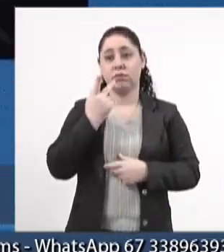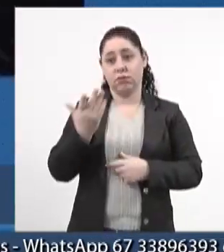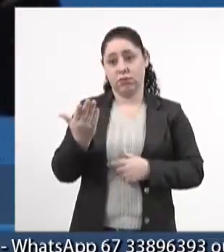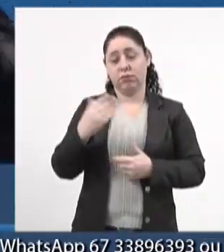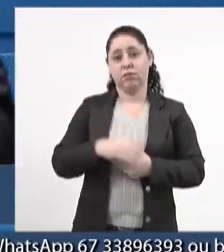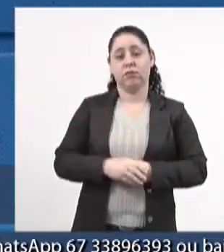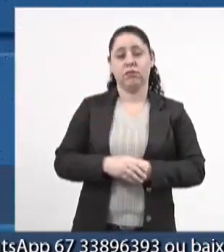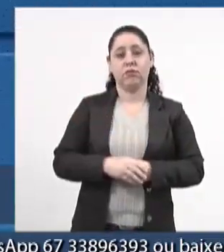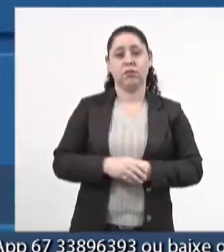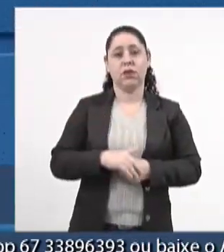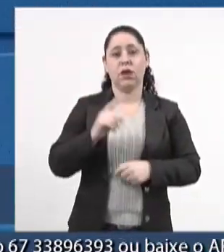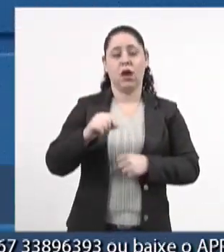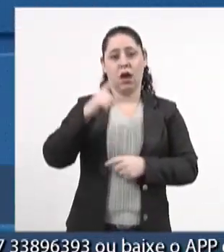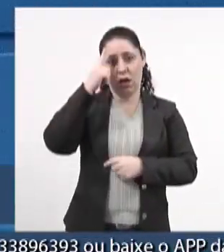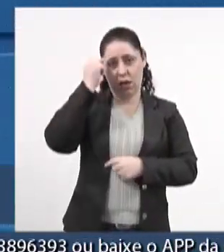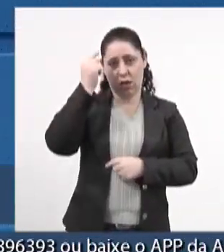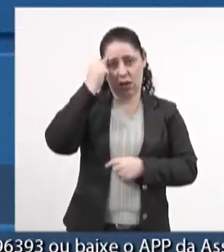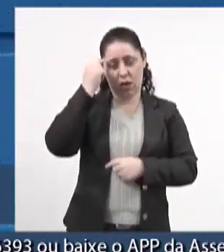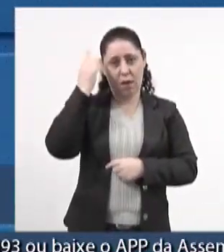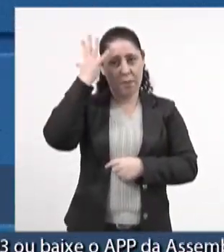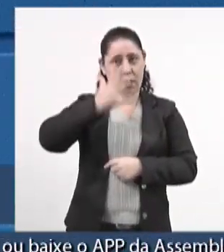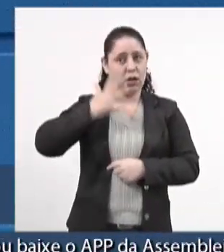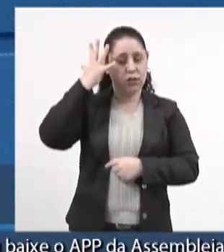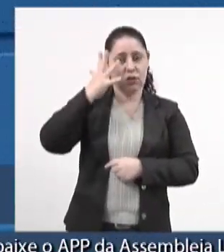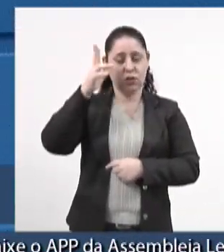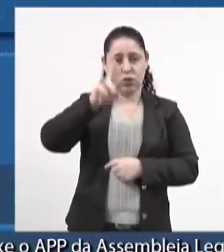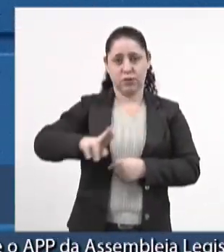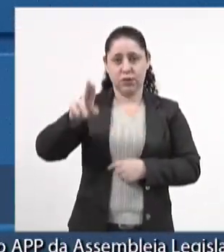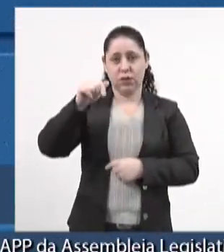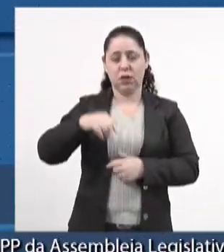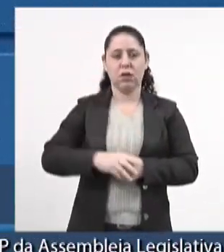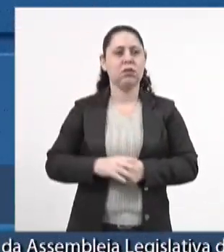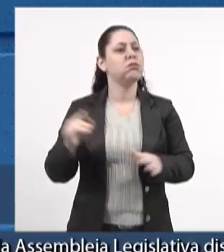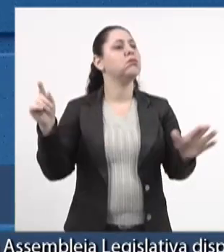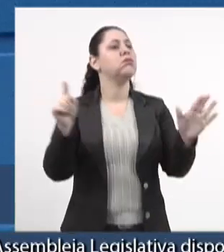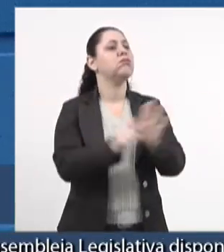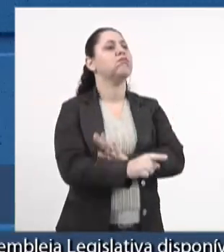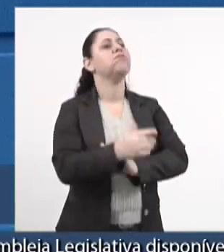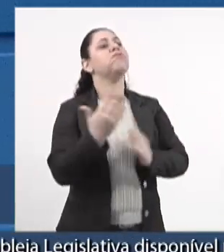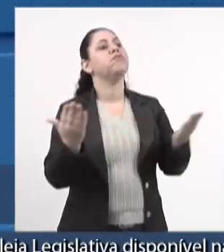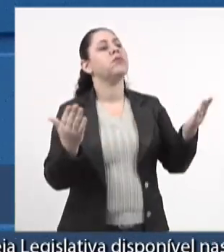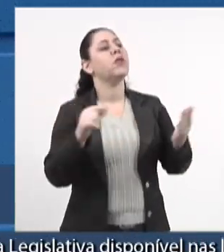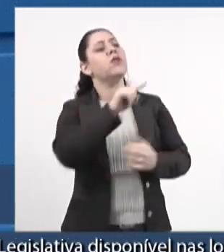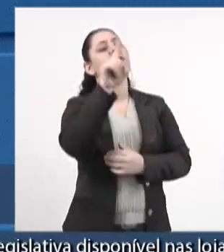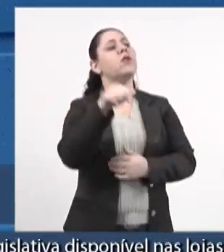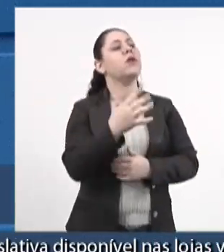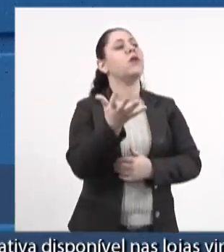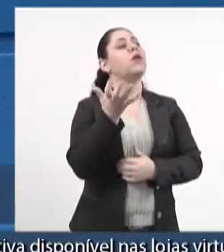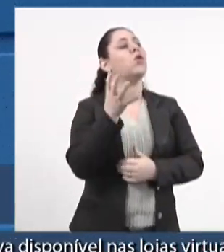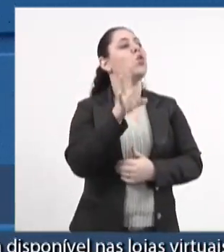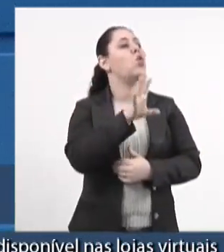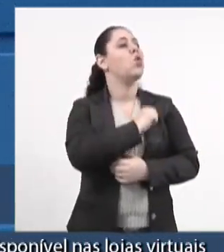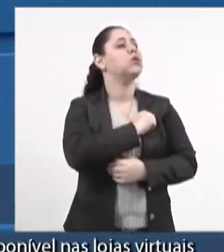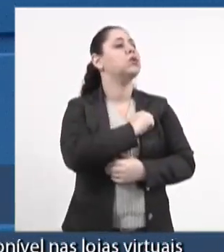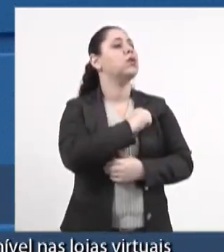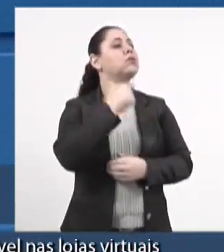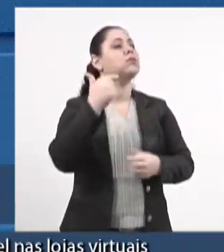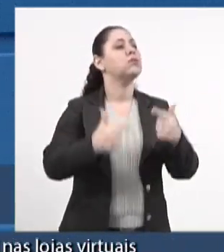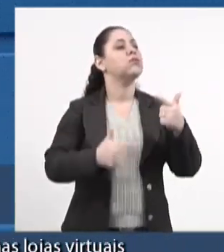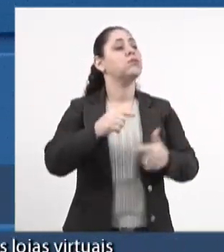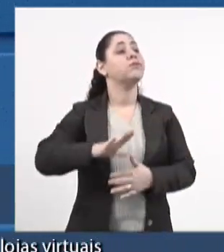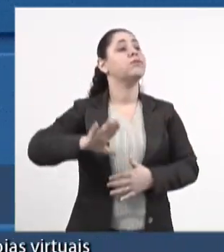até acadêmicos, como eu fui dar uma palestra em uma das universidades aqui, e eu perguntei: quem gosta de política, levanta a